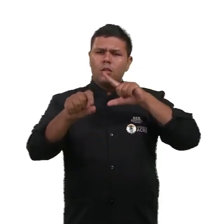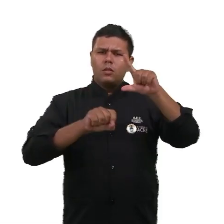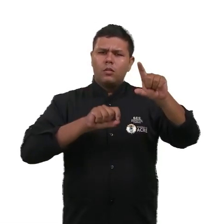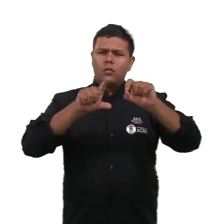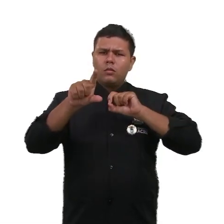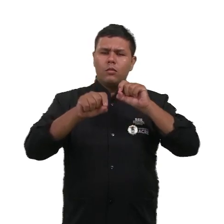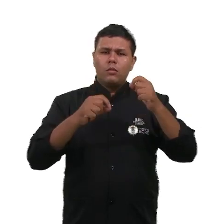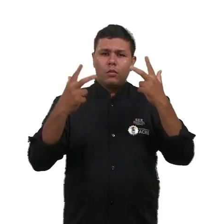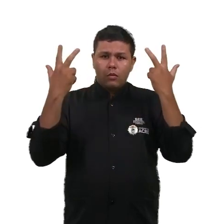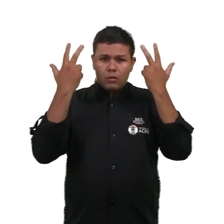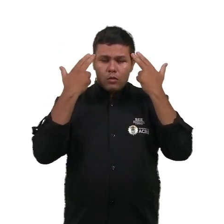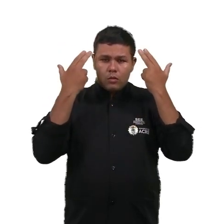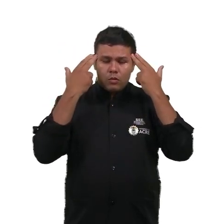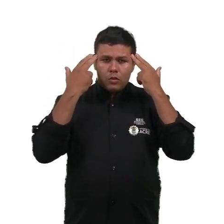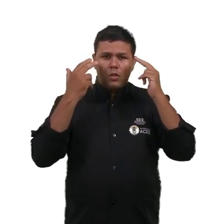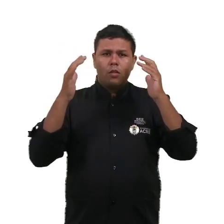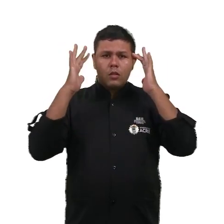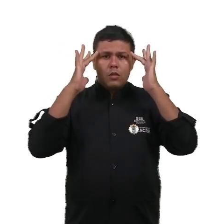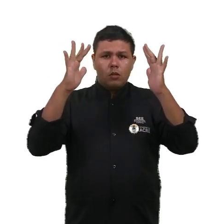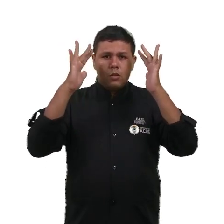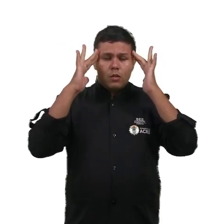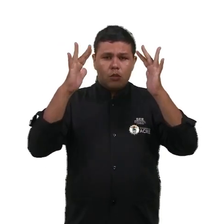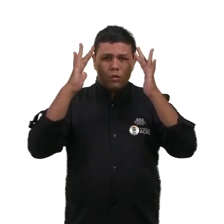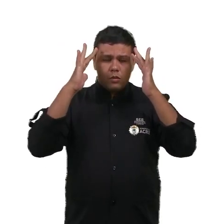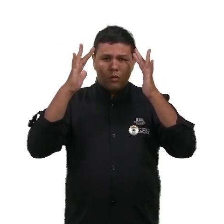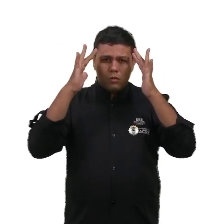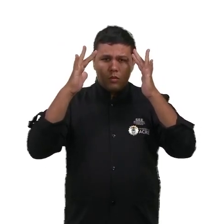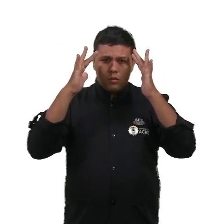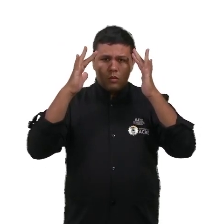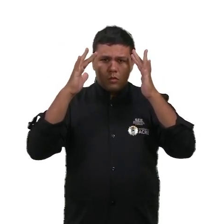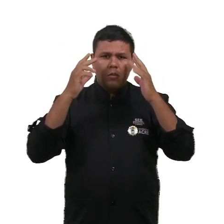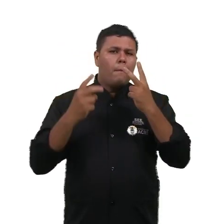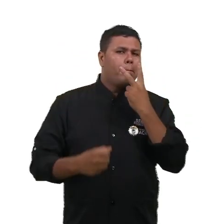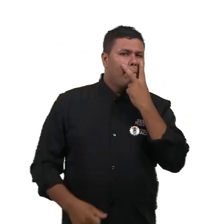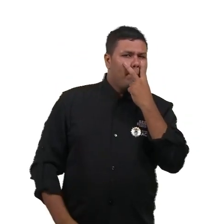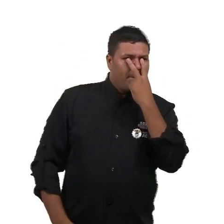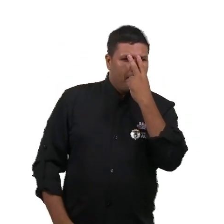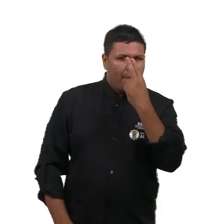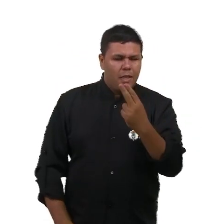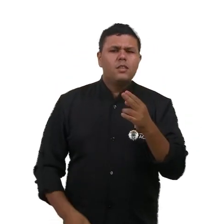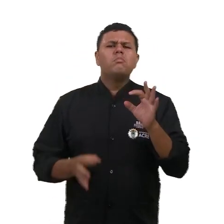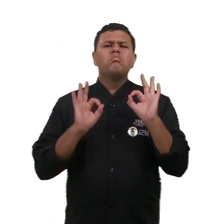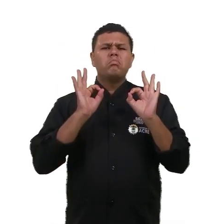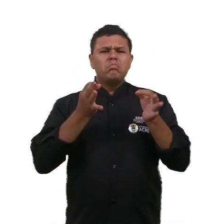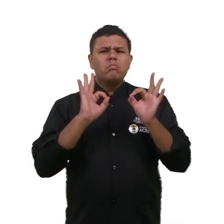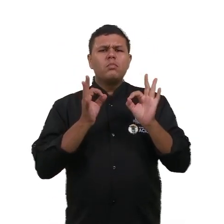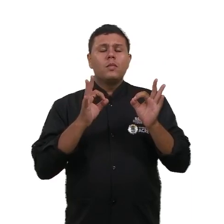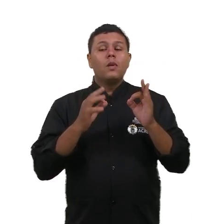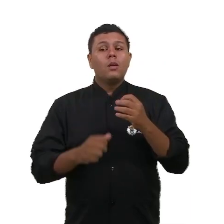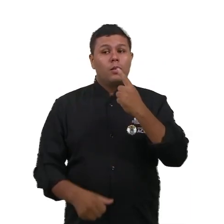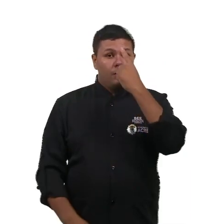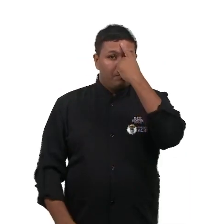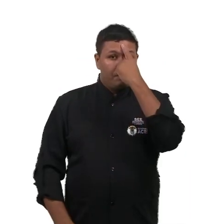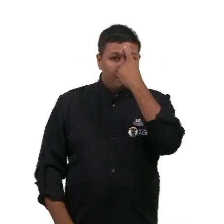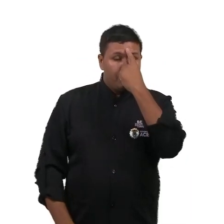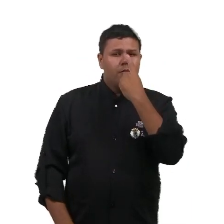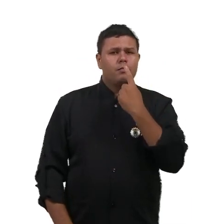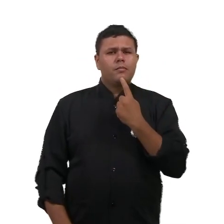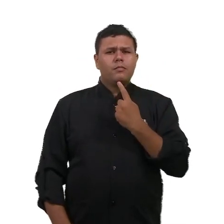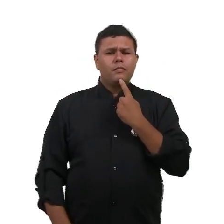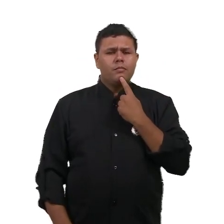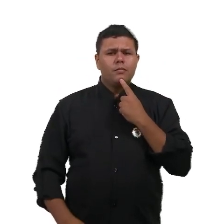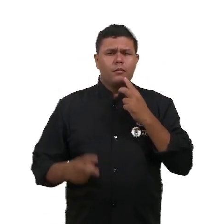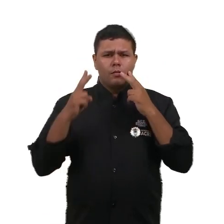teorias de evolução são consideradas bastante similares. Tá certo? E aqui na imagem, pessoal, vocês estão vendo